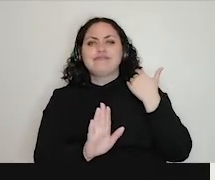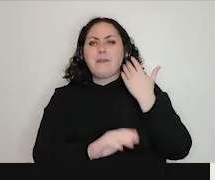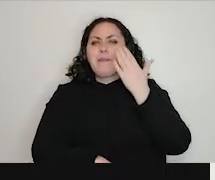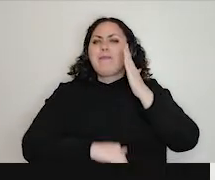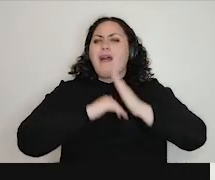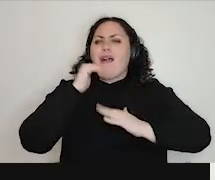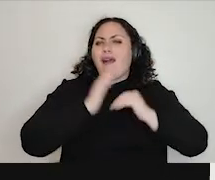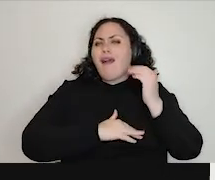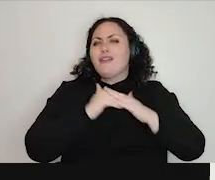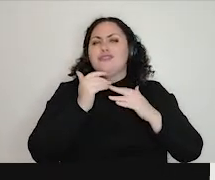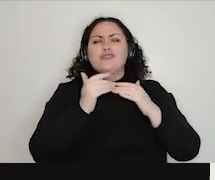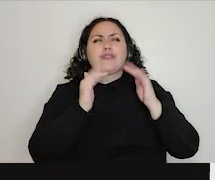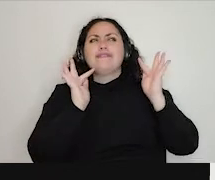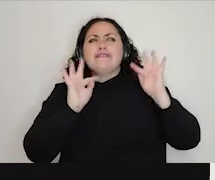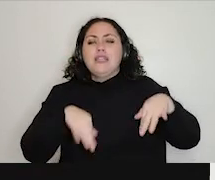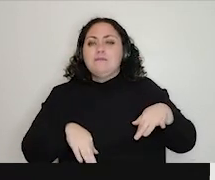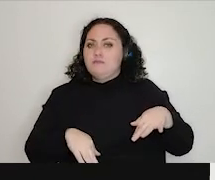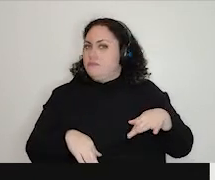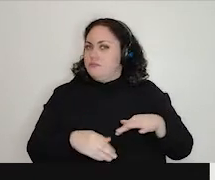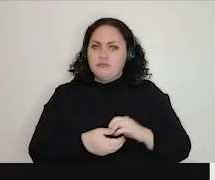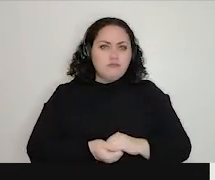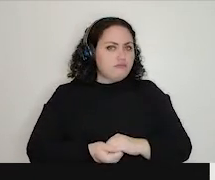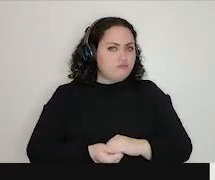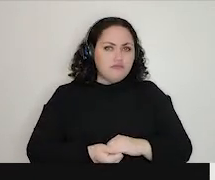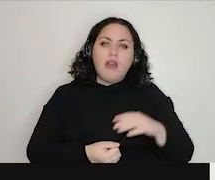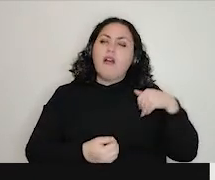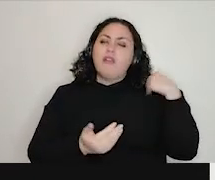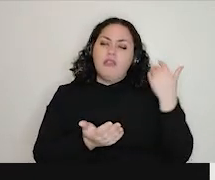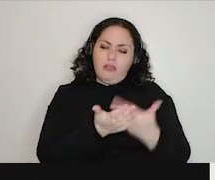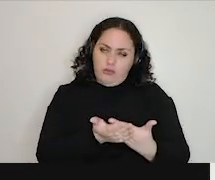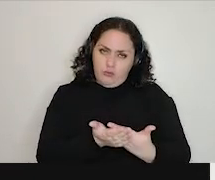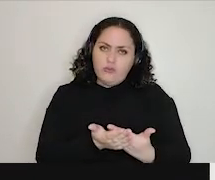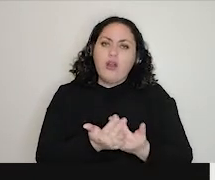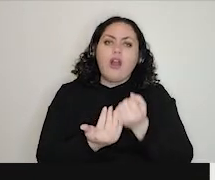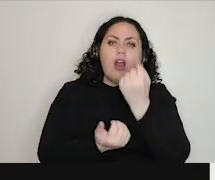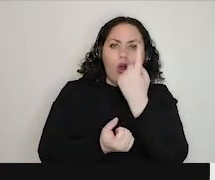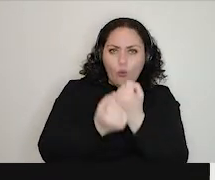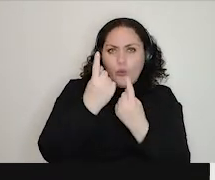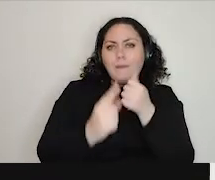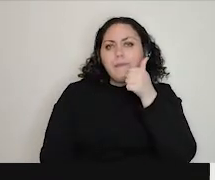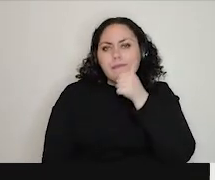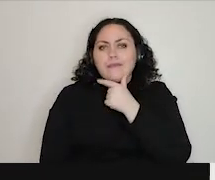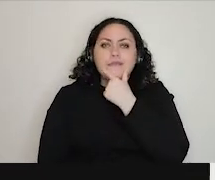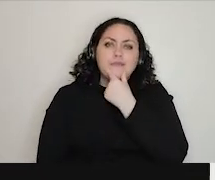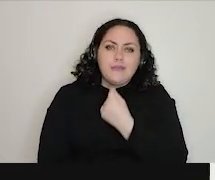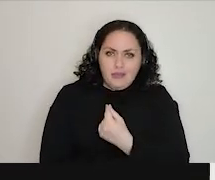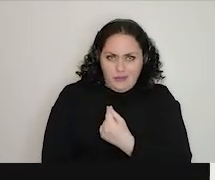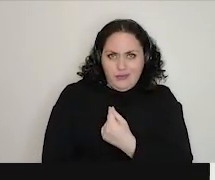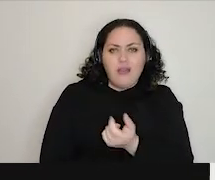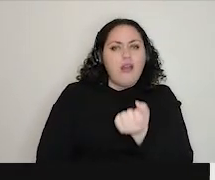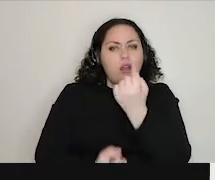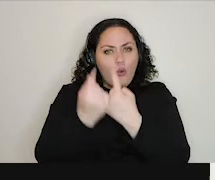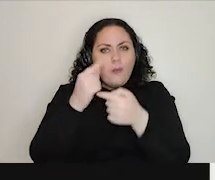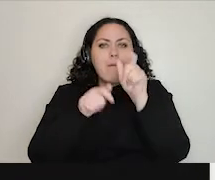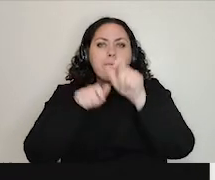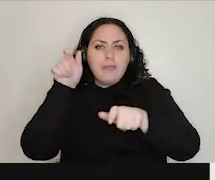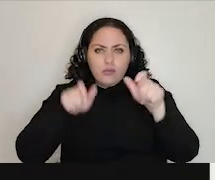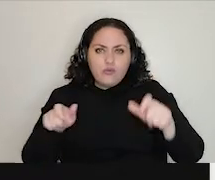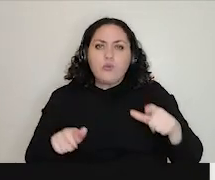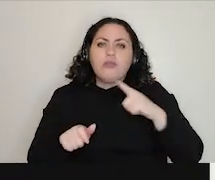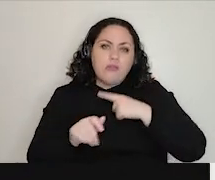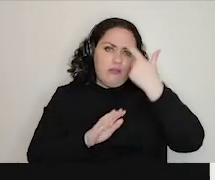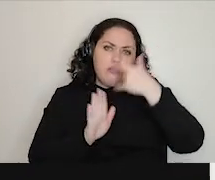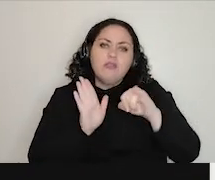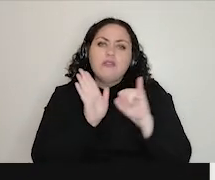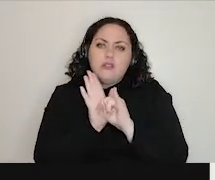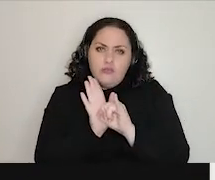essas técnicas não são mais utilizadas, mas ainda, né, alguns meninos, meninas, né, algumas pessoas que